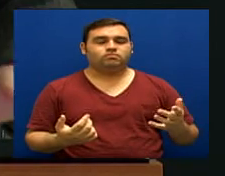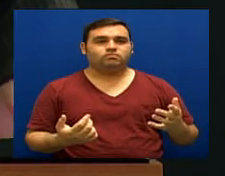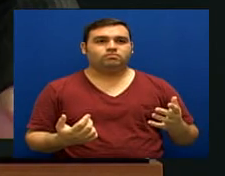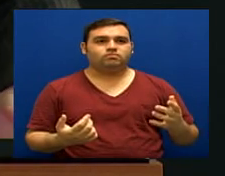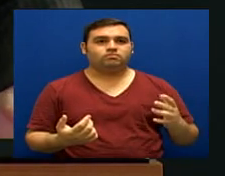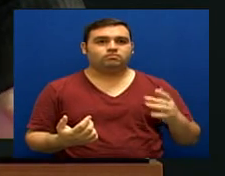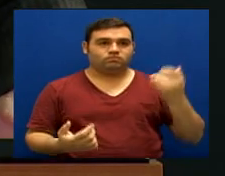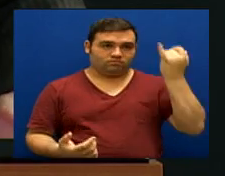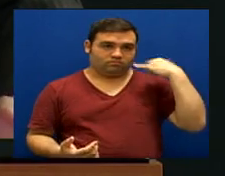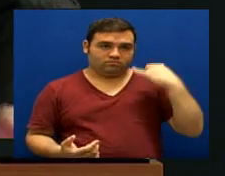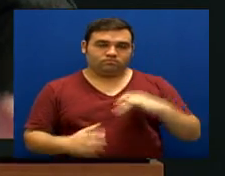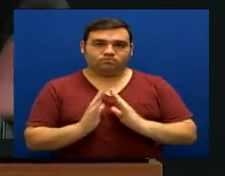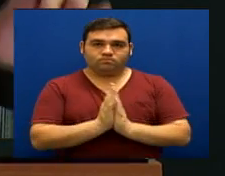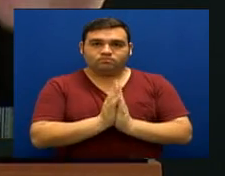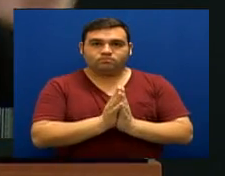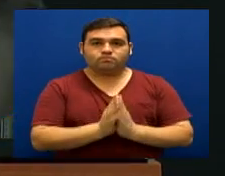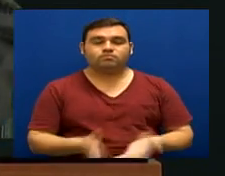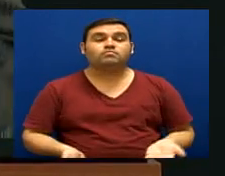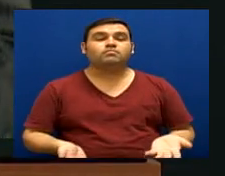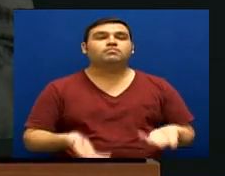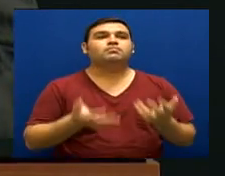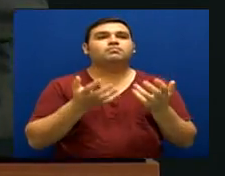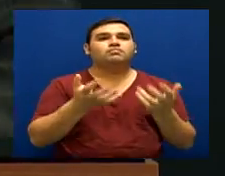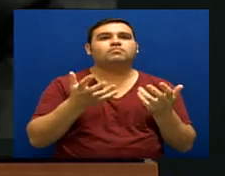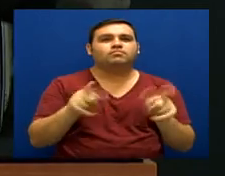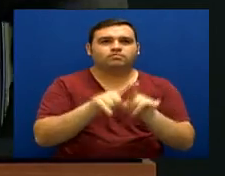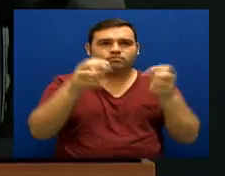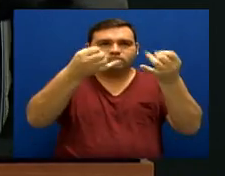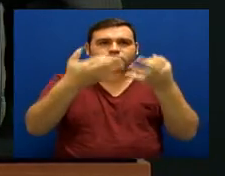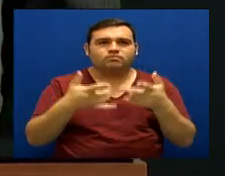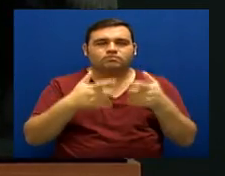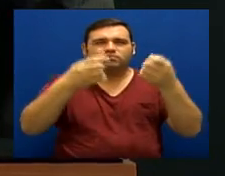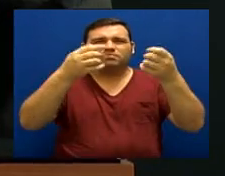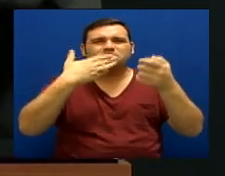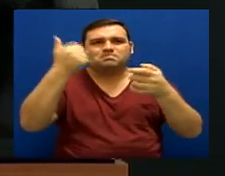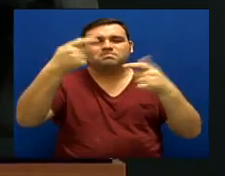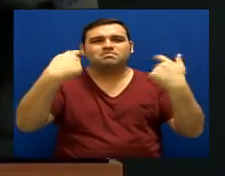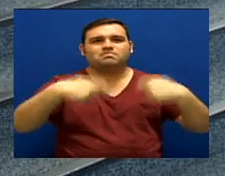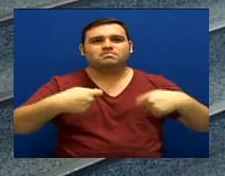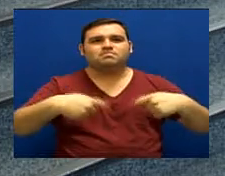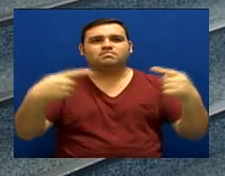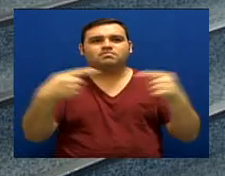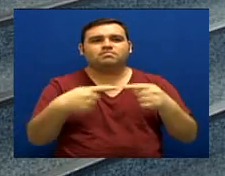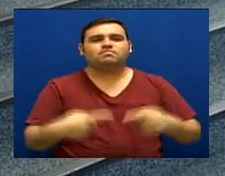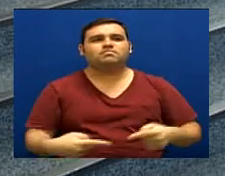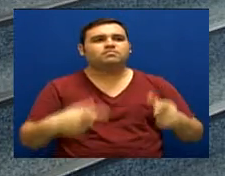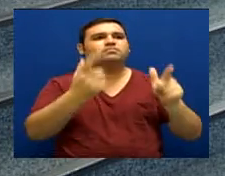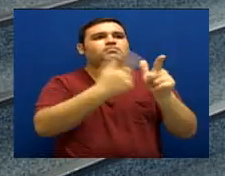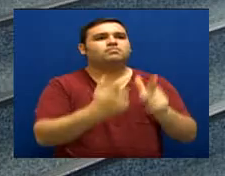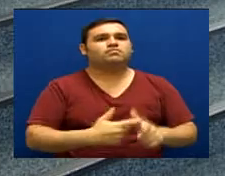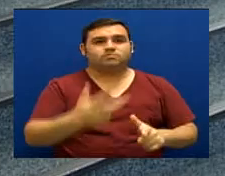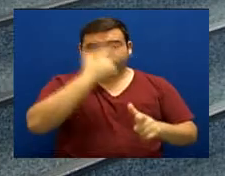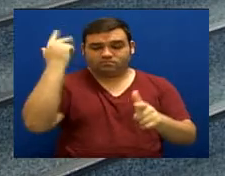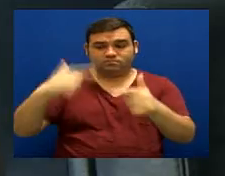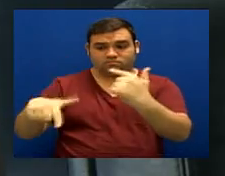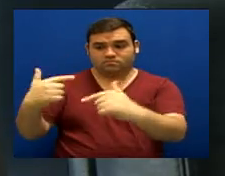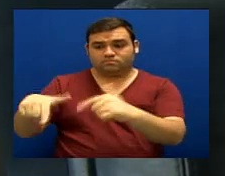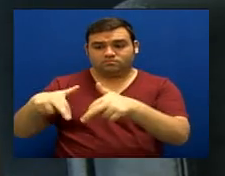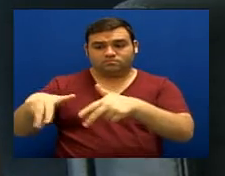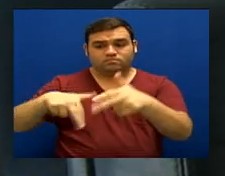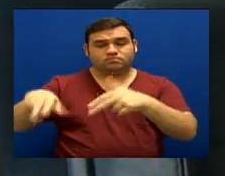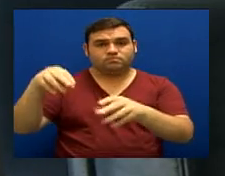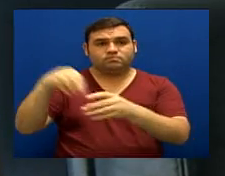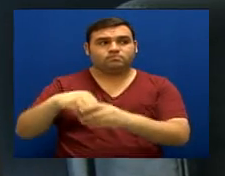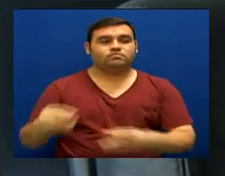goleara por favor iria mapa por favor uma tradução melhor com relação a essas despesas com pessoal